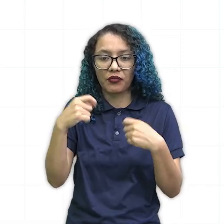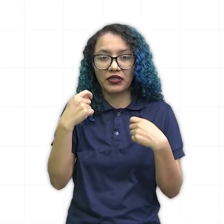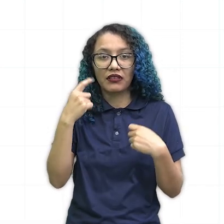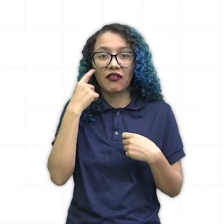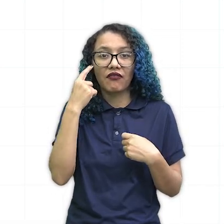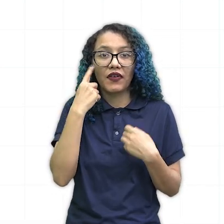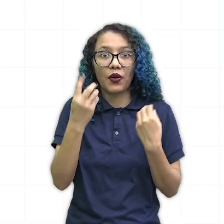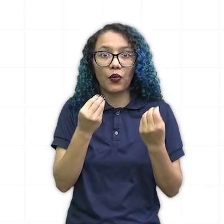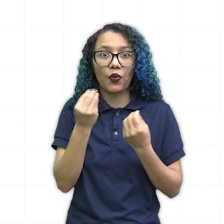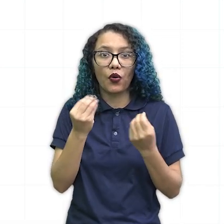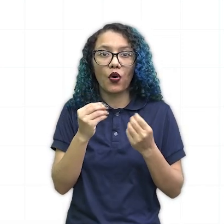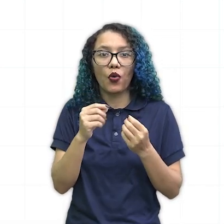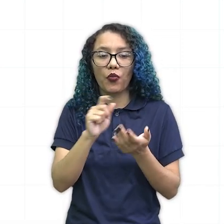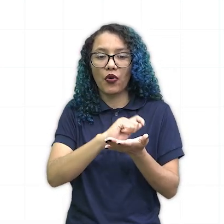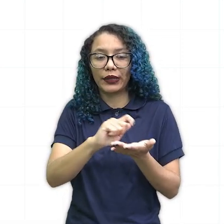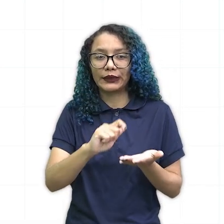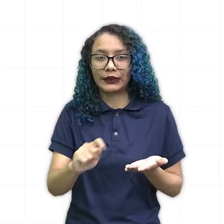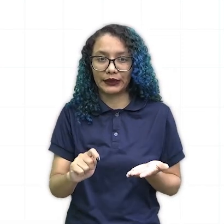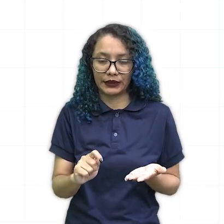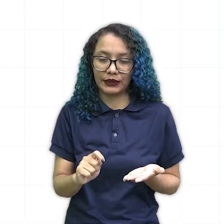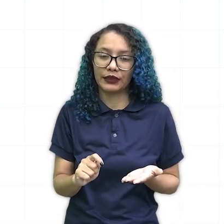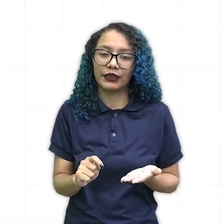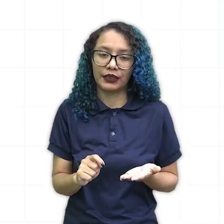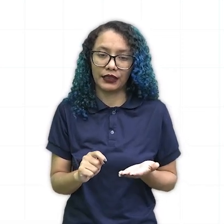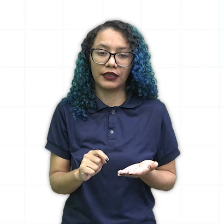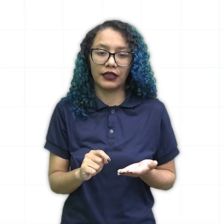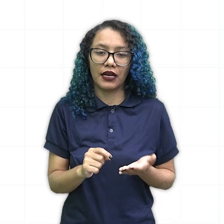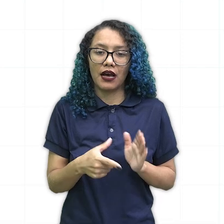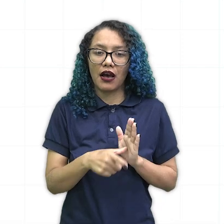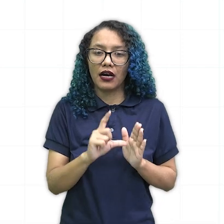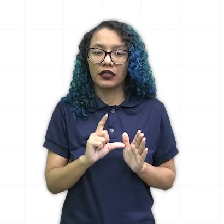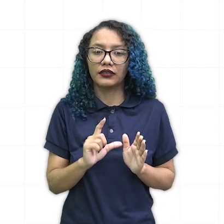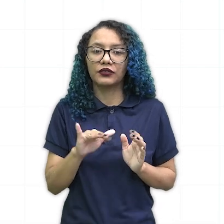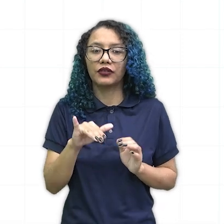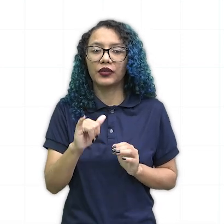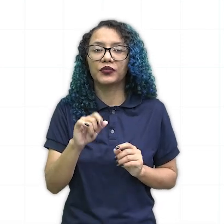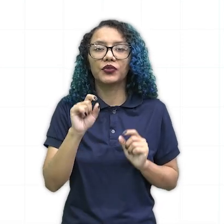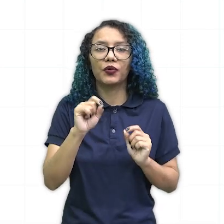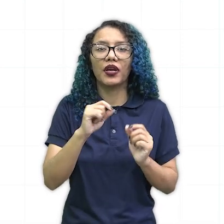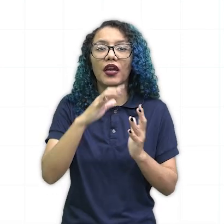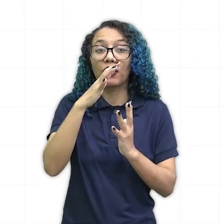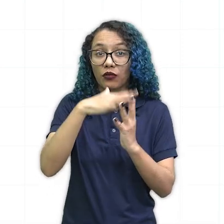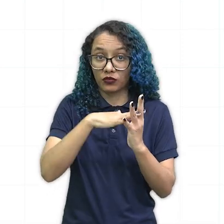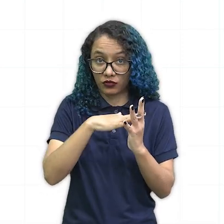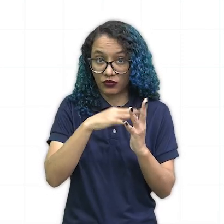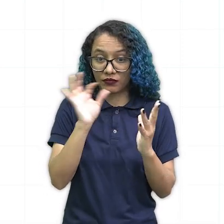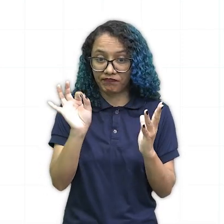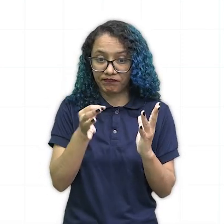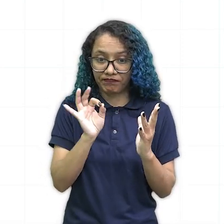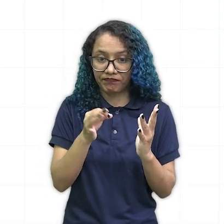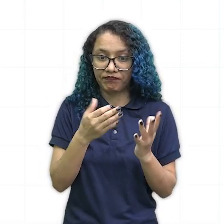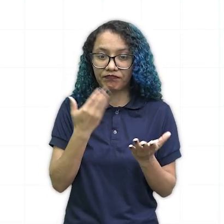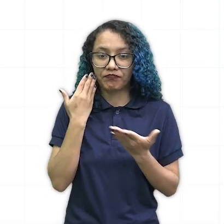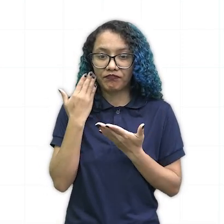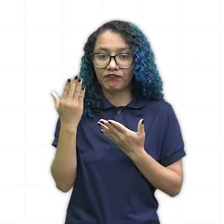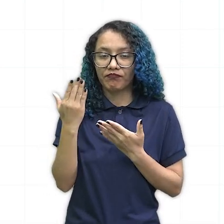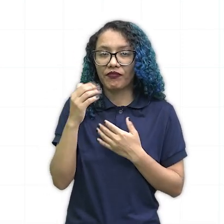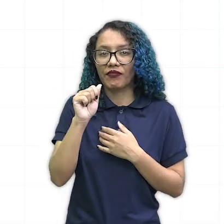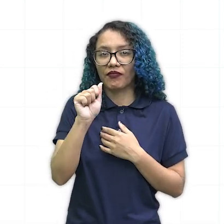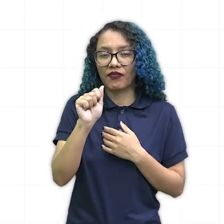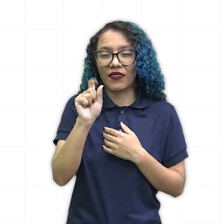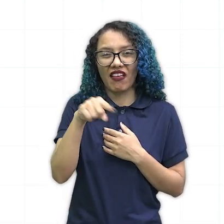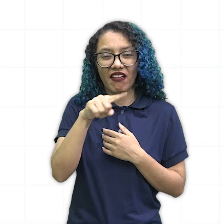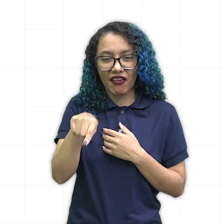ele é escrito, né? O que tem ali antes do Y, né? É uma consoante. The more easy não está